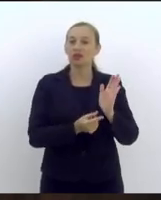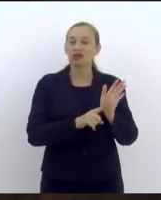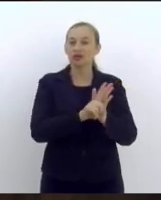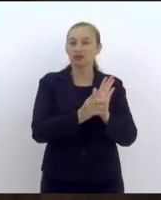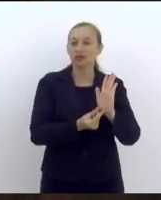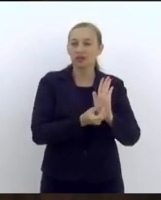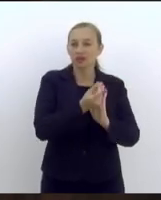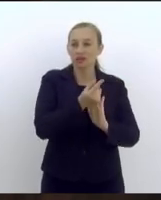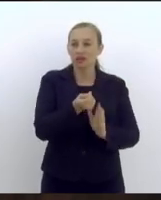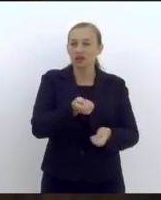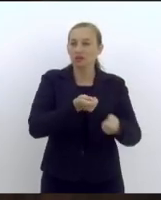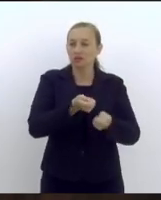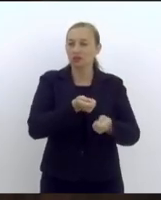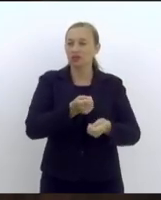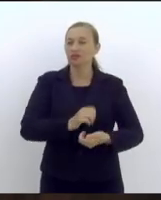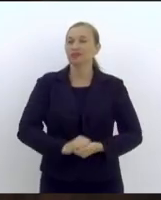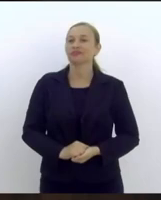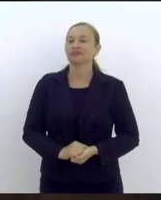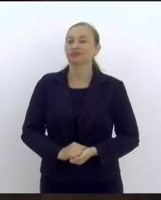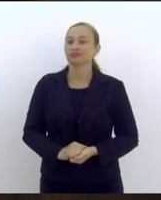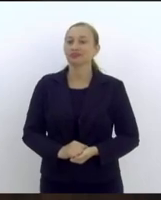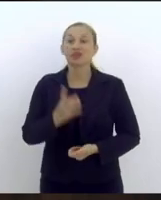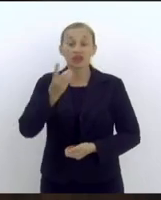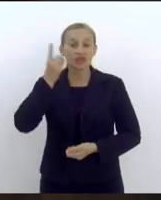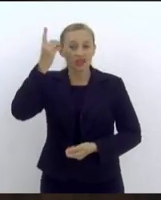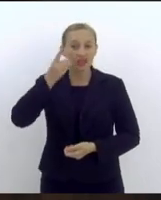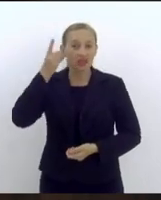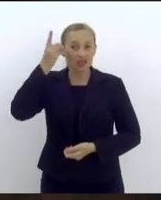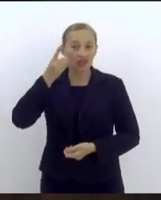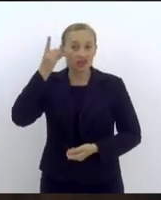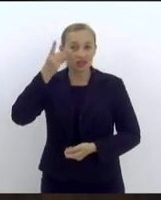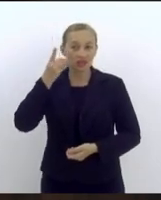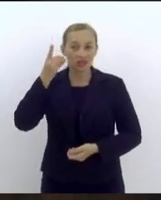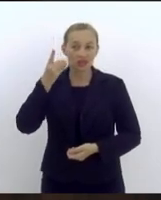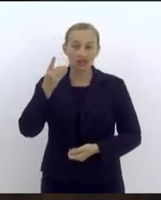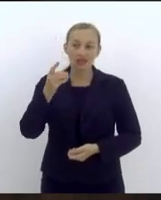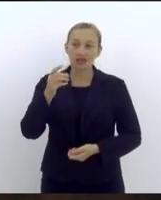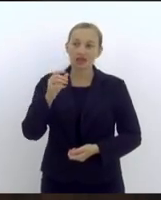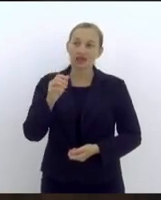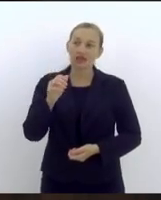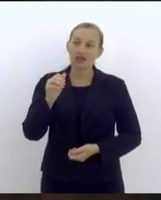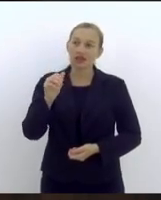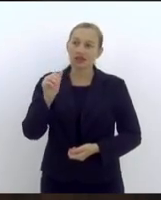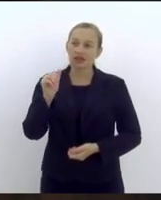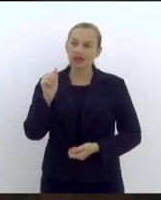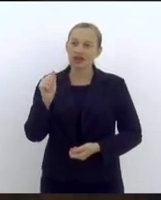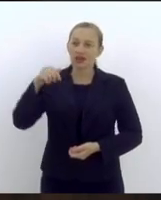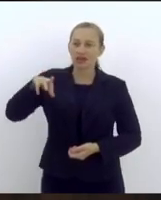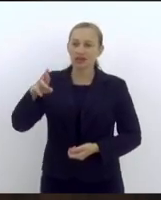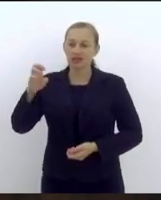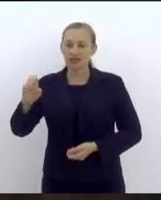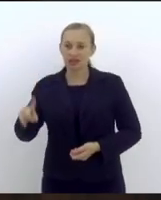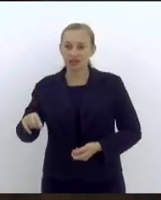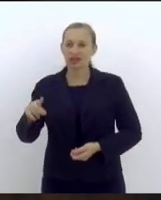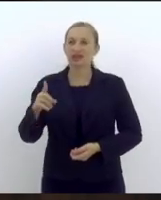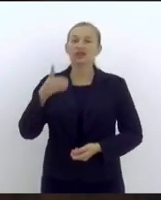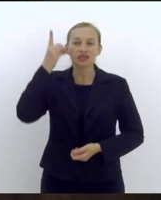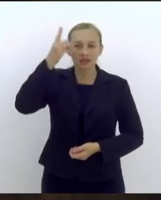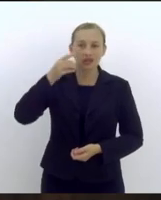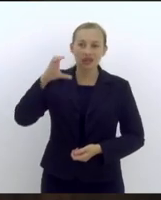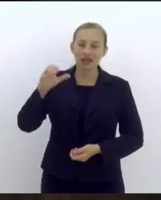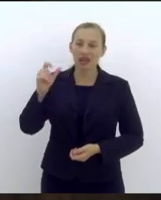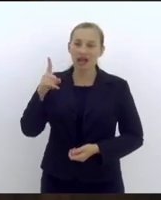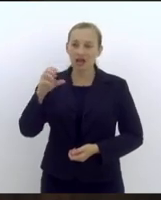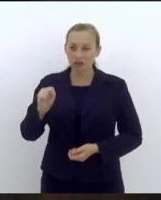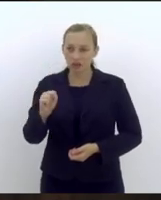fiscalização financeira e controle Deputado André Correia tá licenciado deputado Carlos Macedo